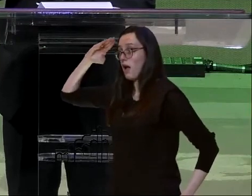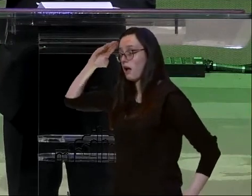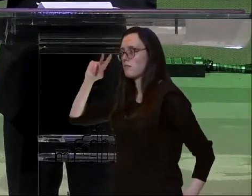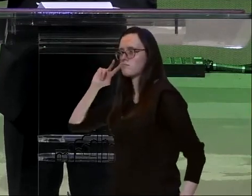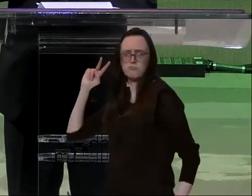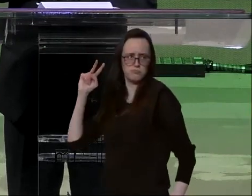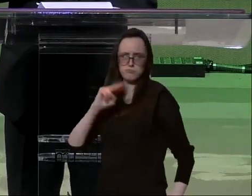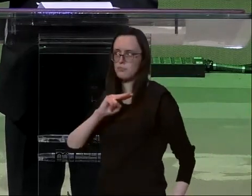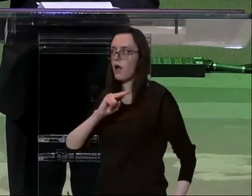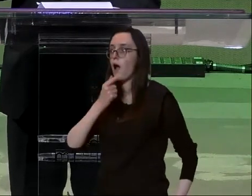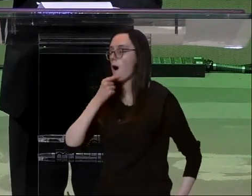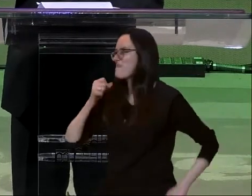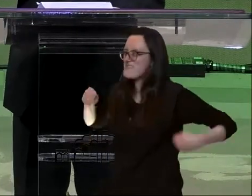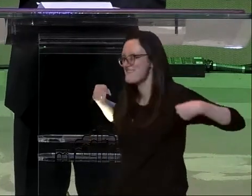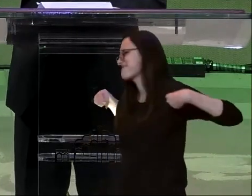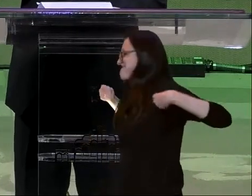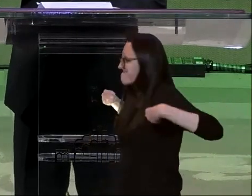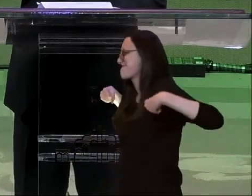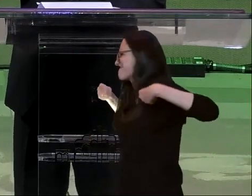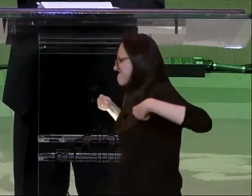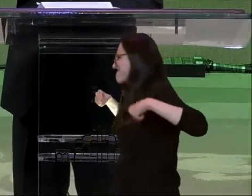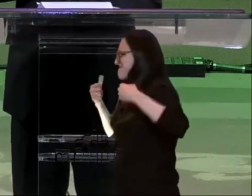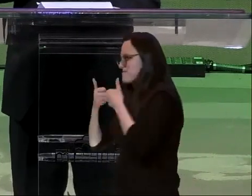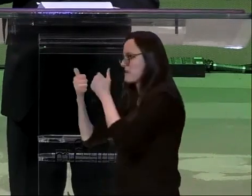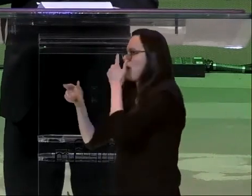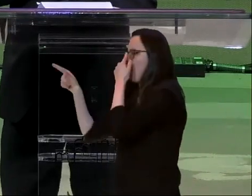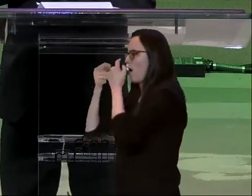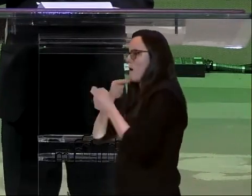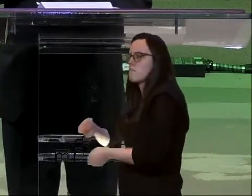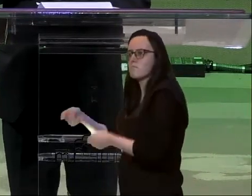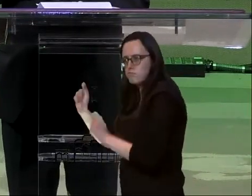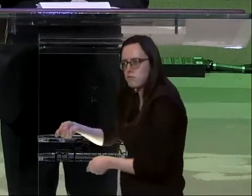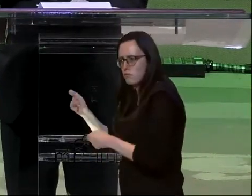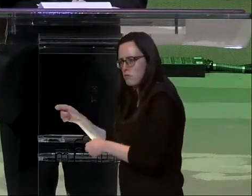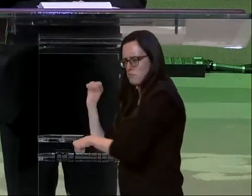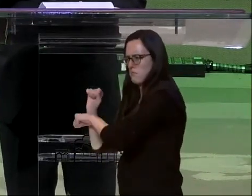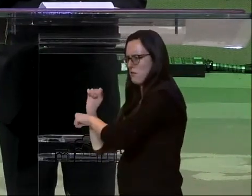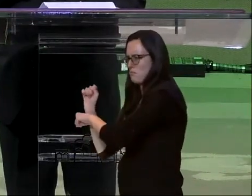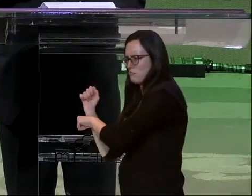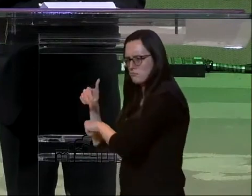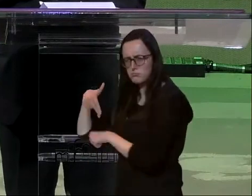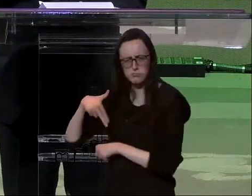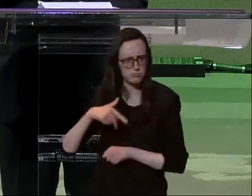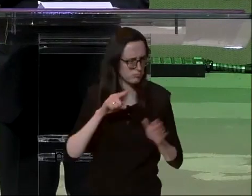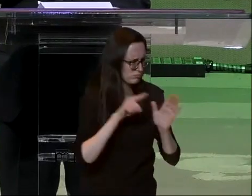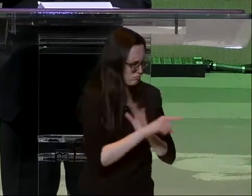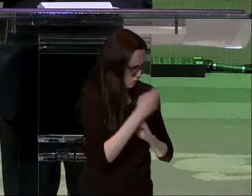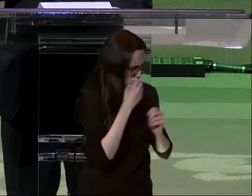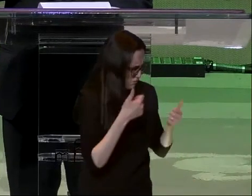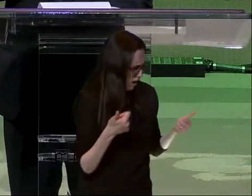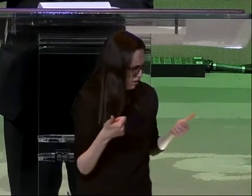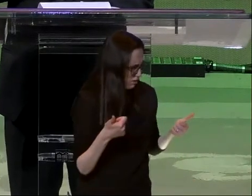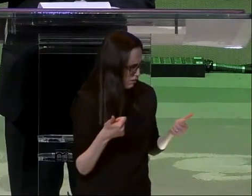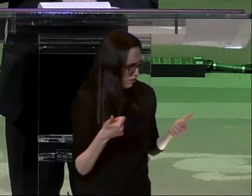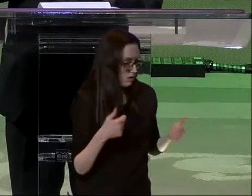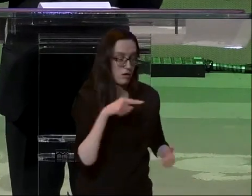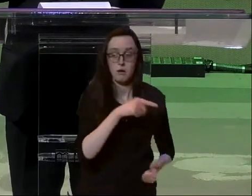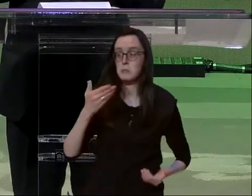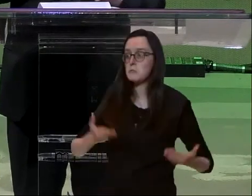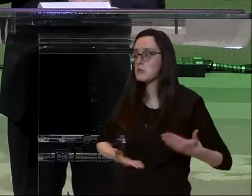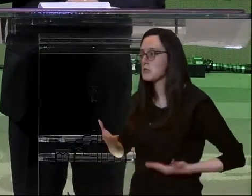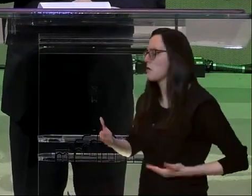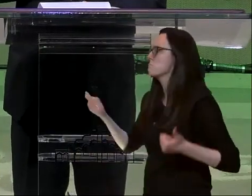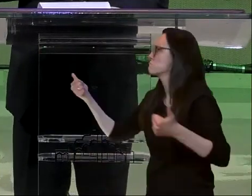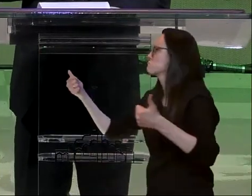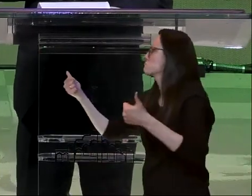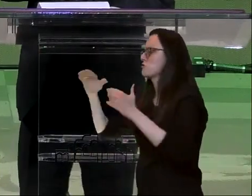vendo que corria atrás dele, saltou do carro a encontrá-lo e perguntou: vai tudo bem? E Geazi respondeu: